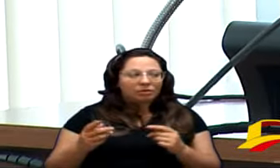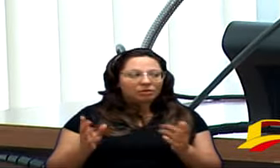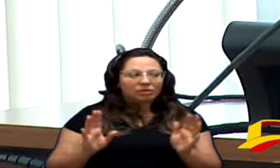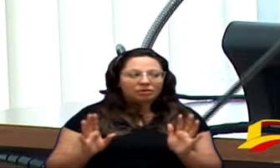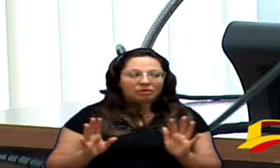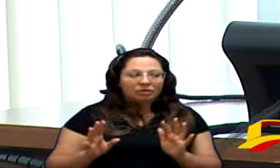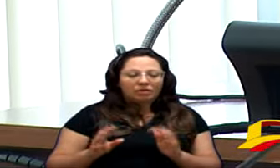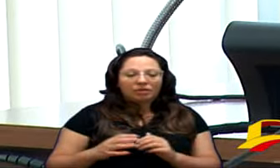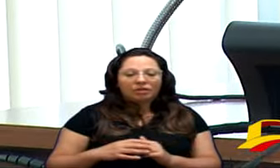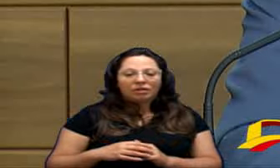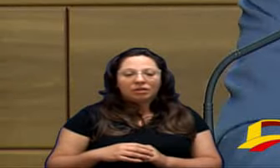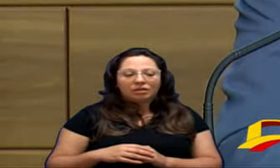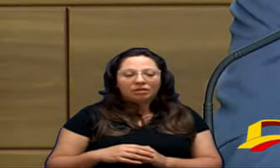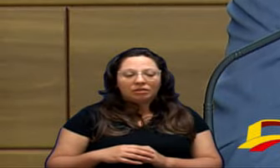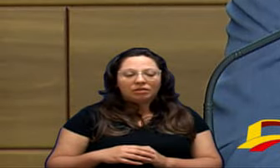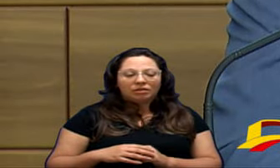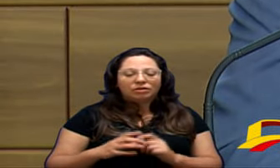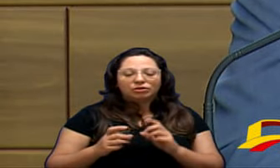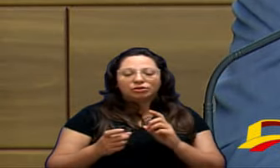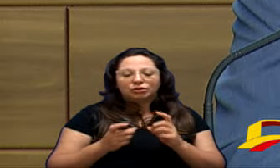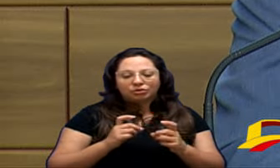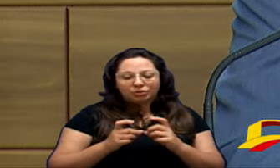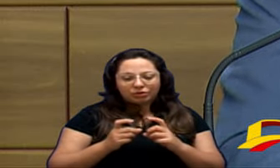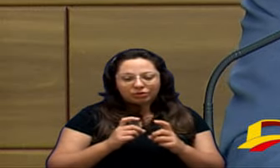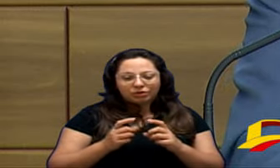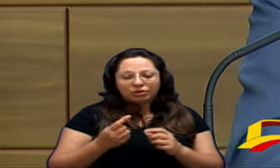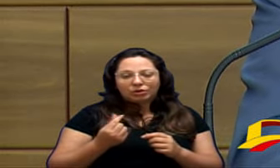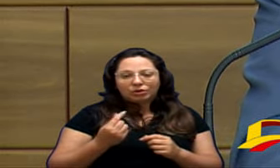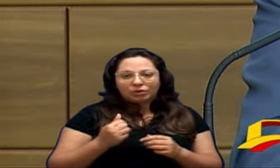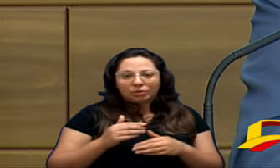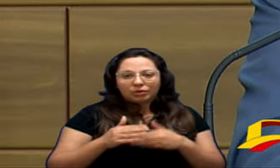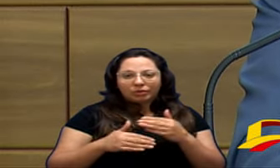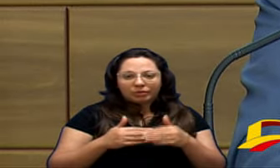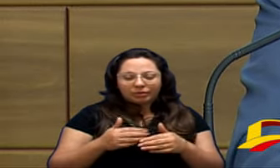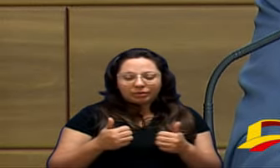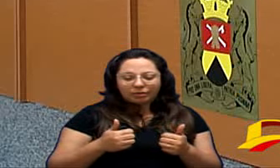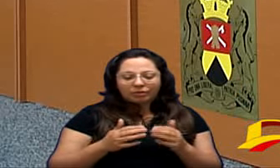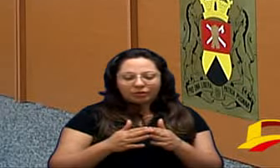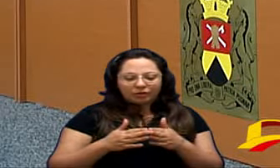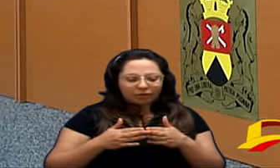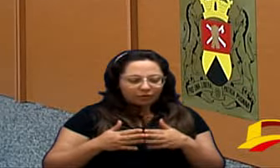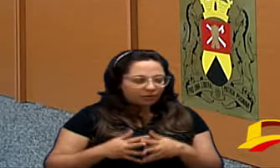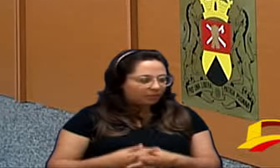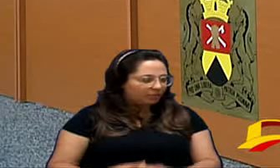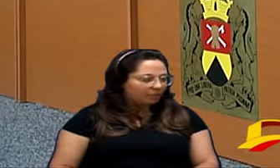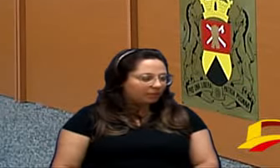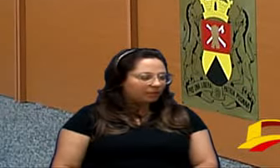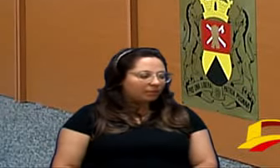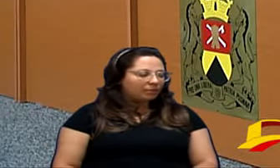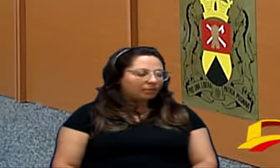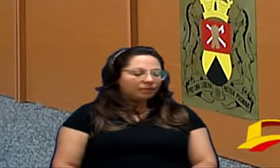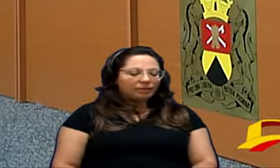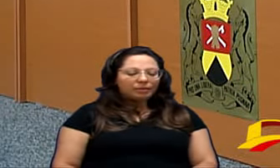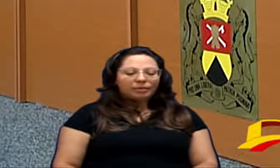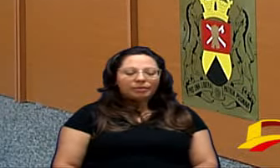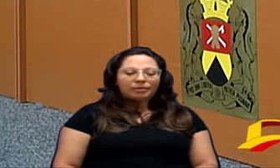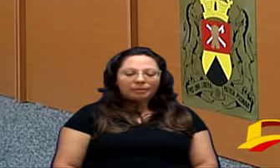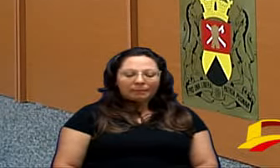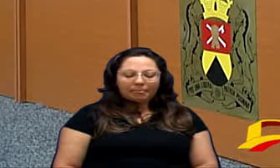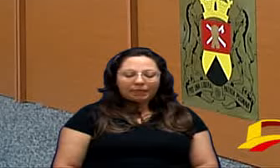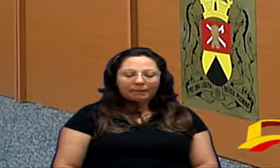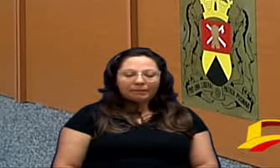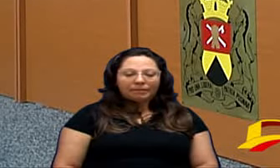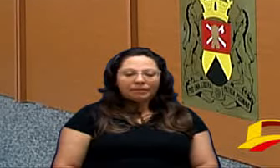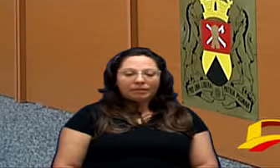afastados Vereador vamos discutir o orçamento Vereador desculpe que eu acho que vou discutimos o orçamento eu acho que são as